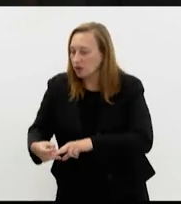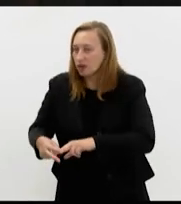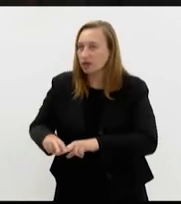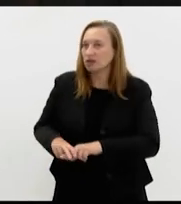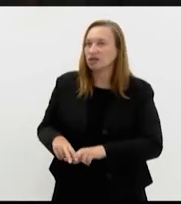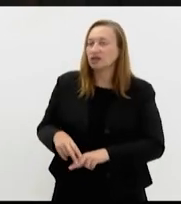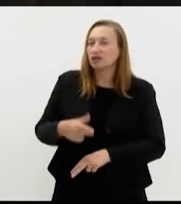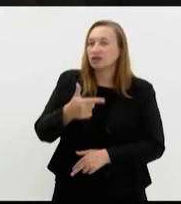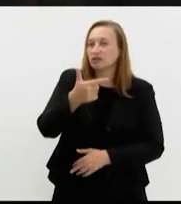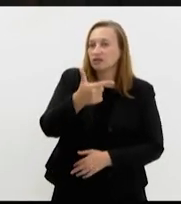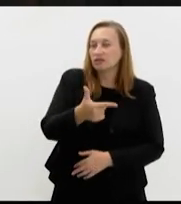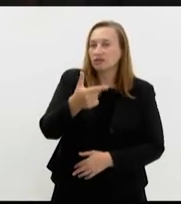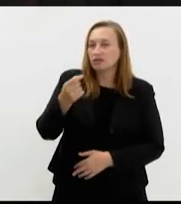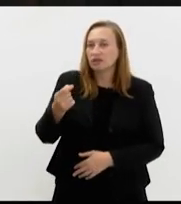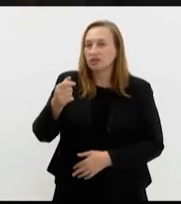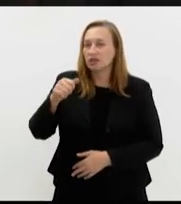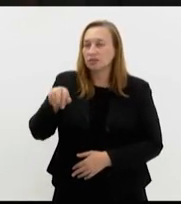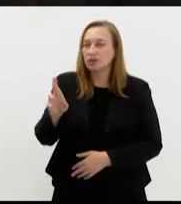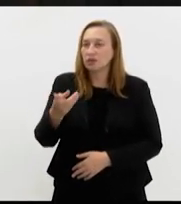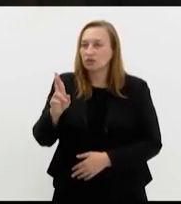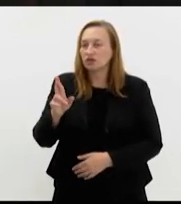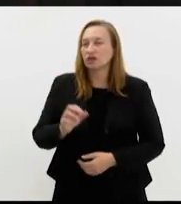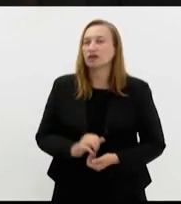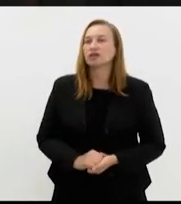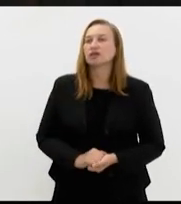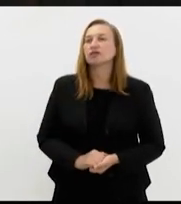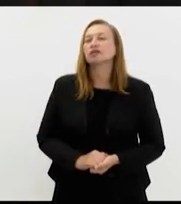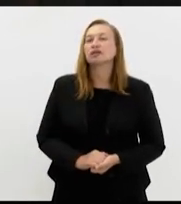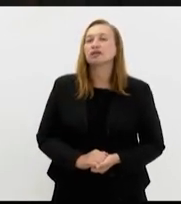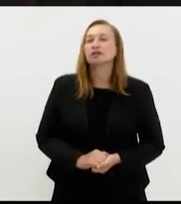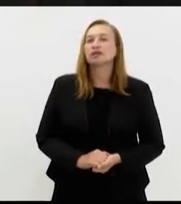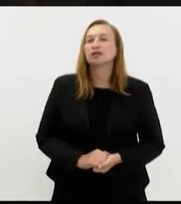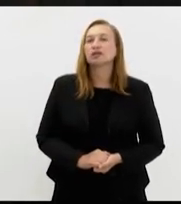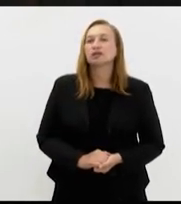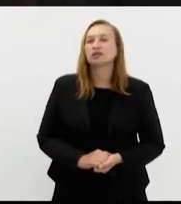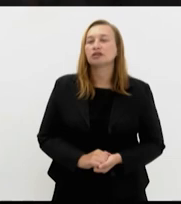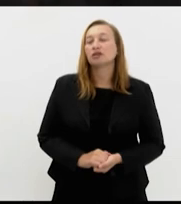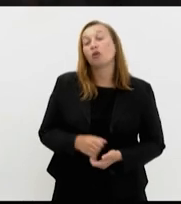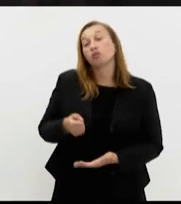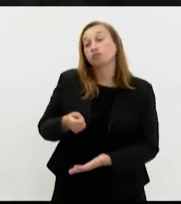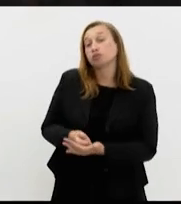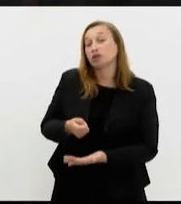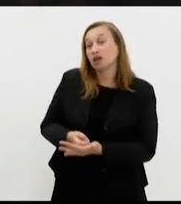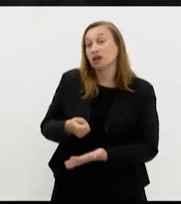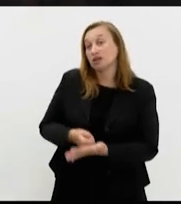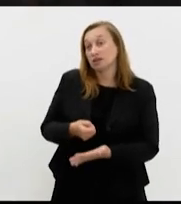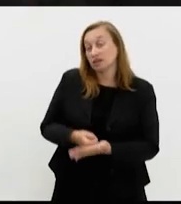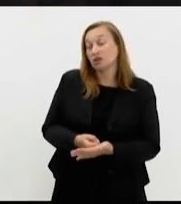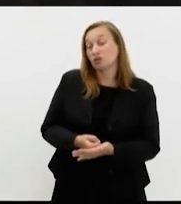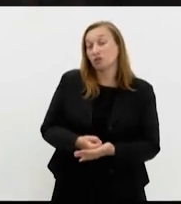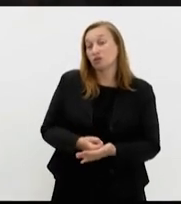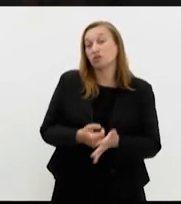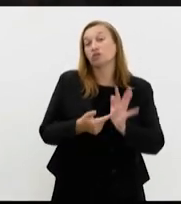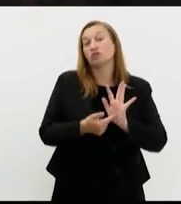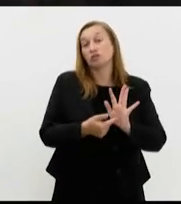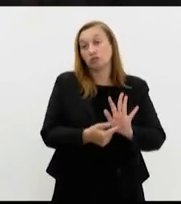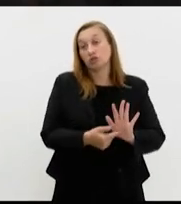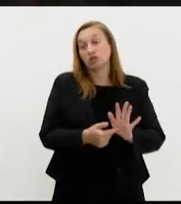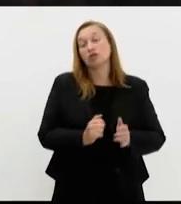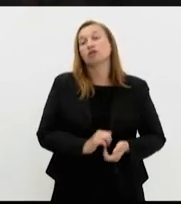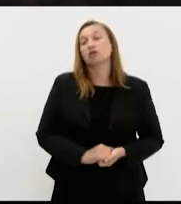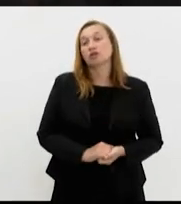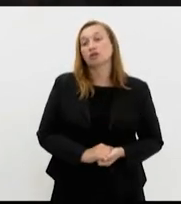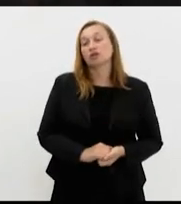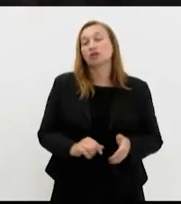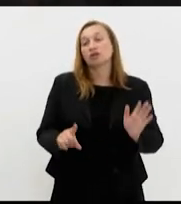20 bilhões de reais. Ele é uma obrigação, esse demonstrativo, que advém